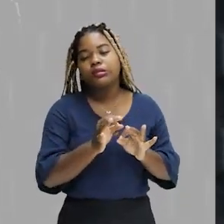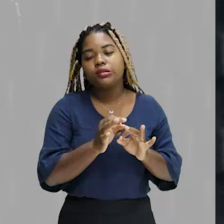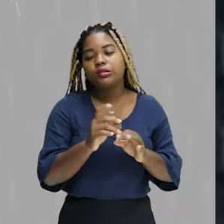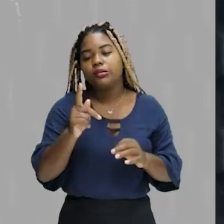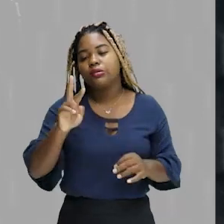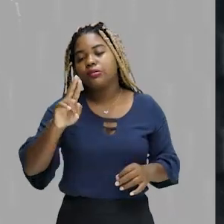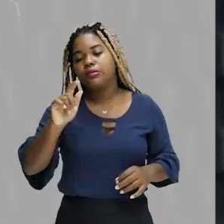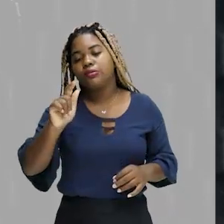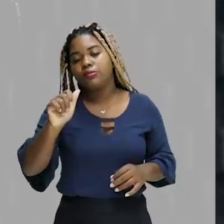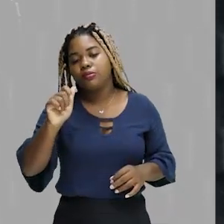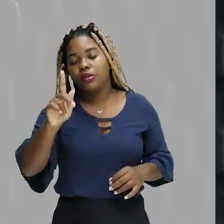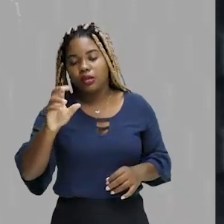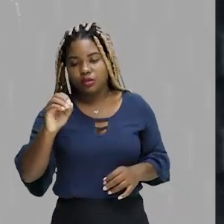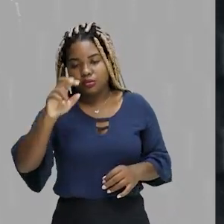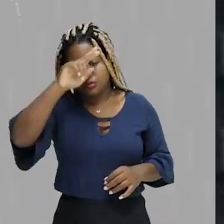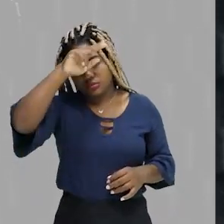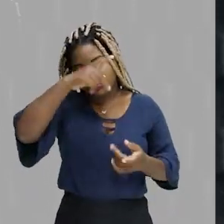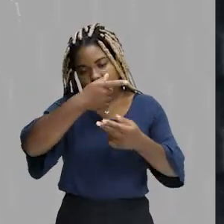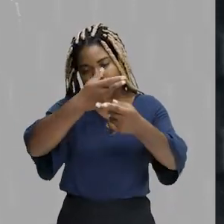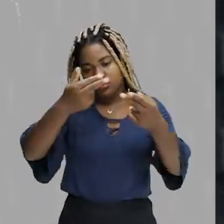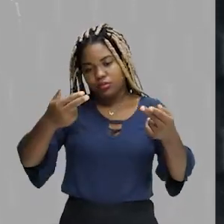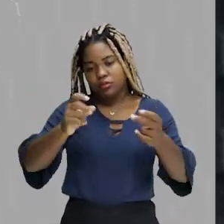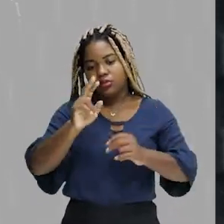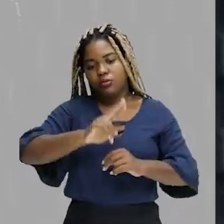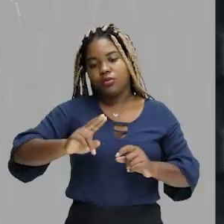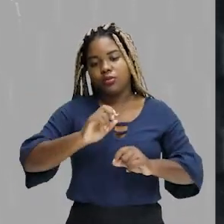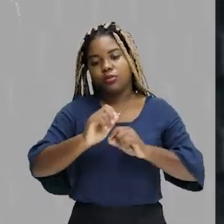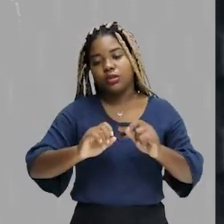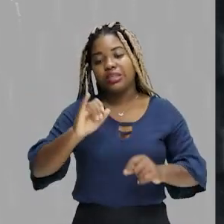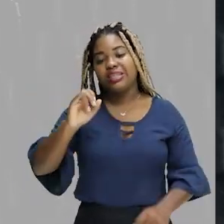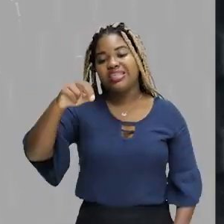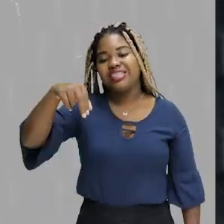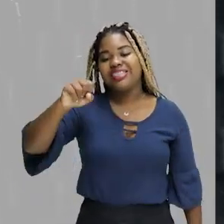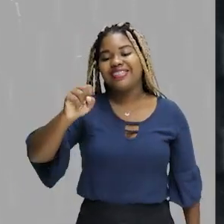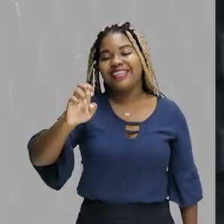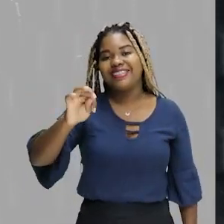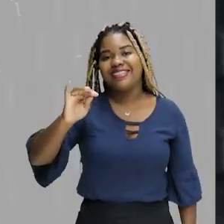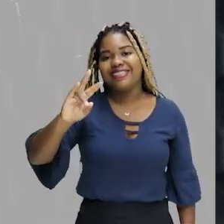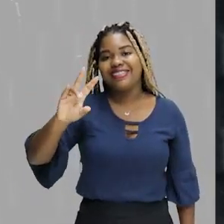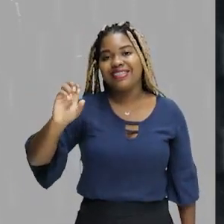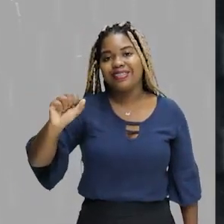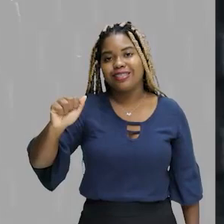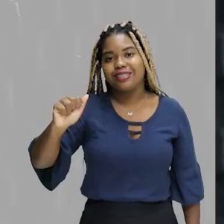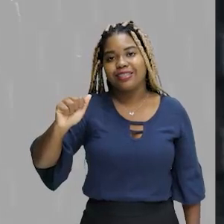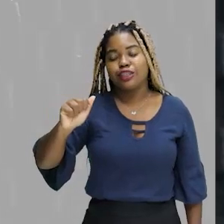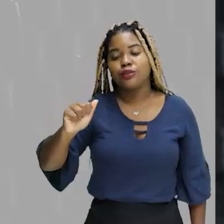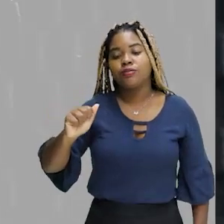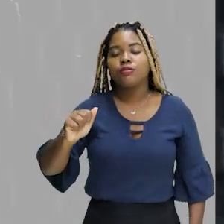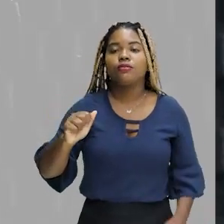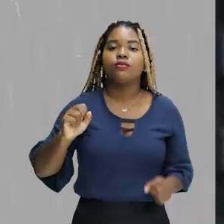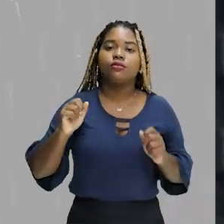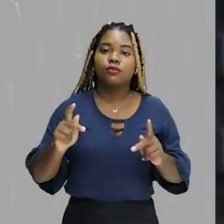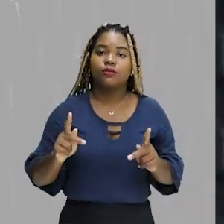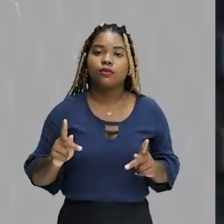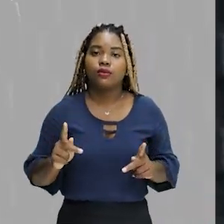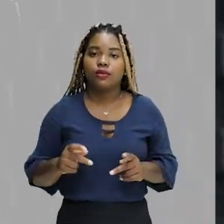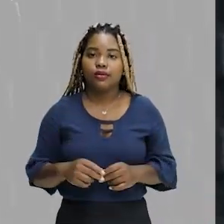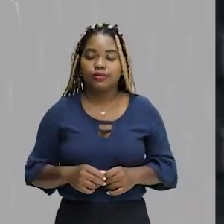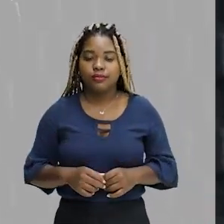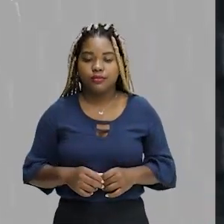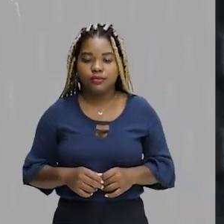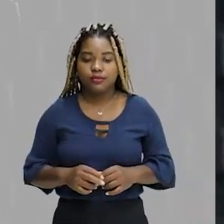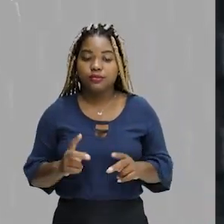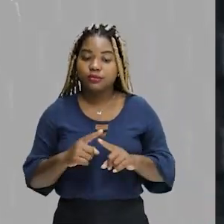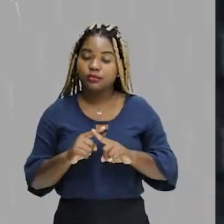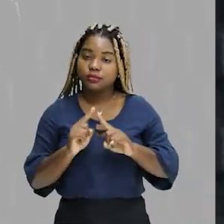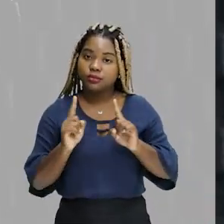são inseticidas, né? Inseticidas ou pesticidas para fazer esse controle, beleza?